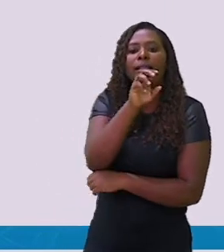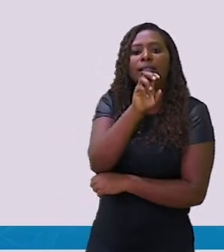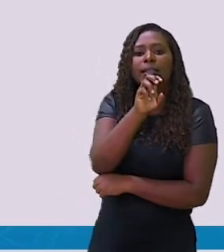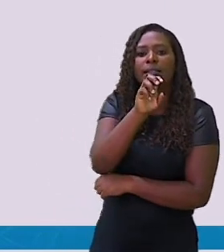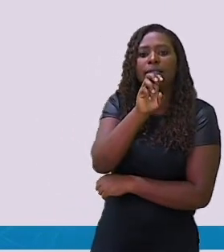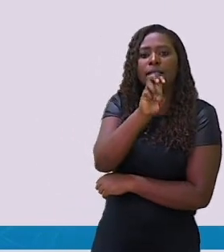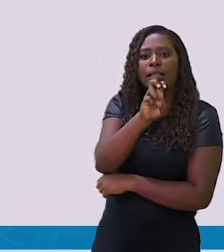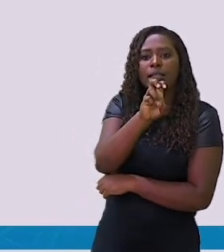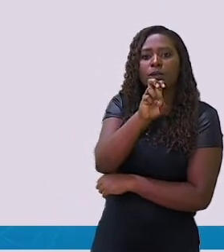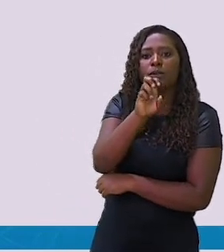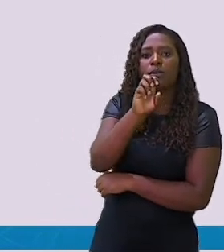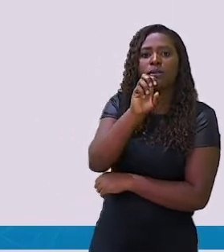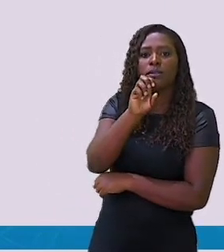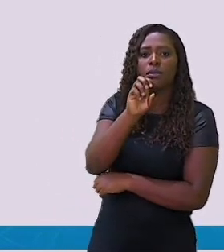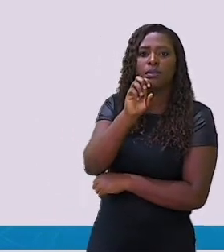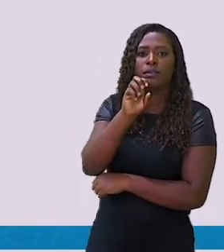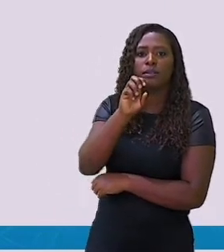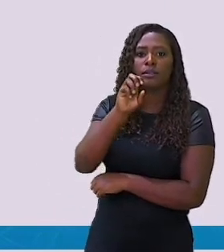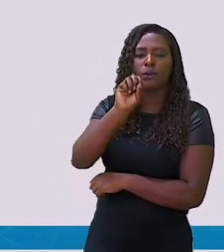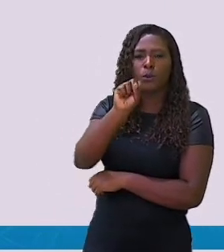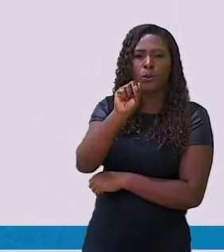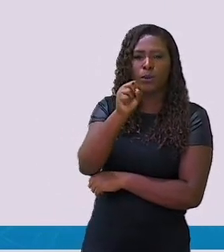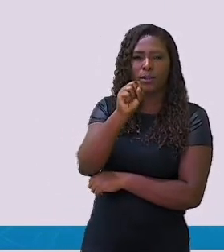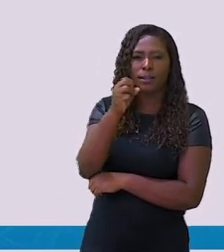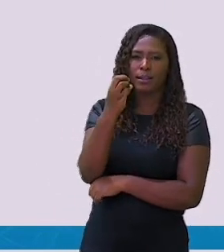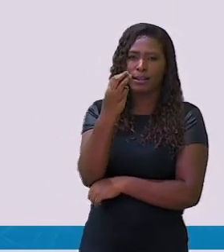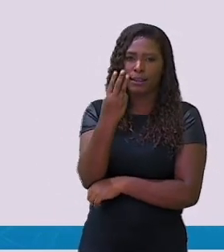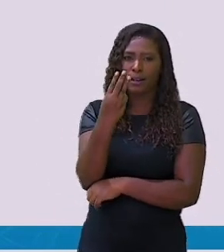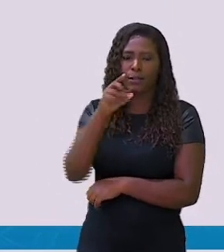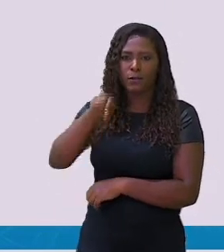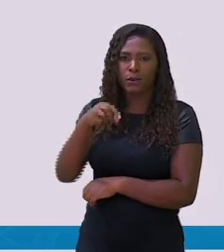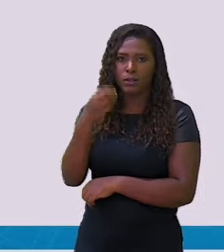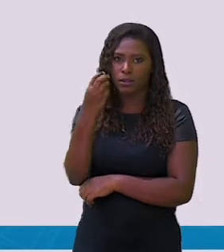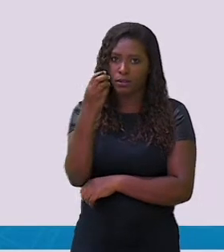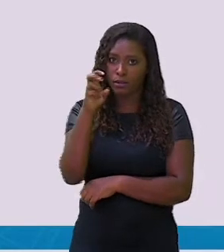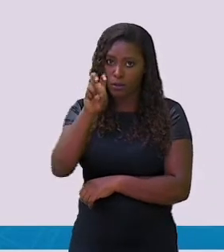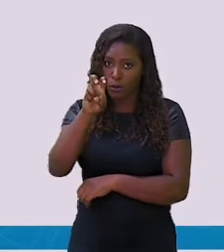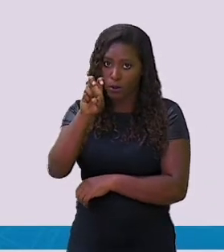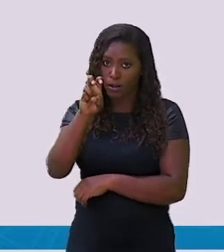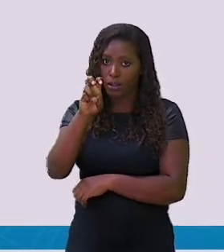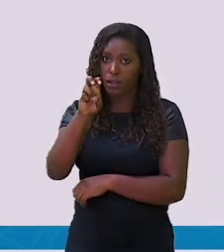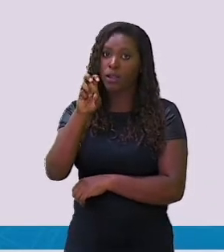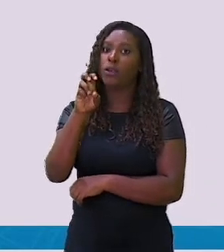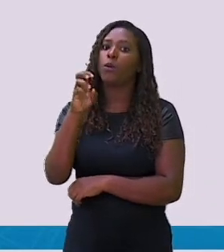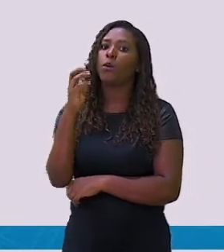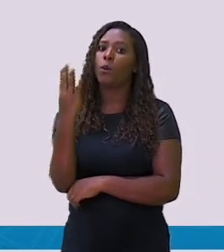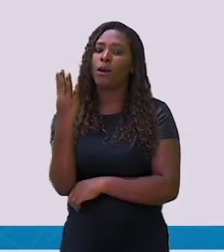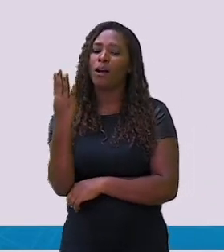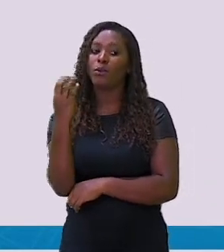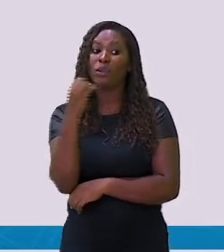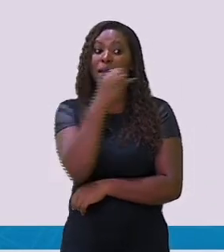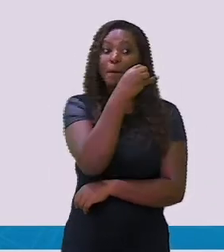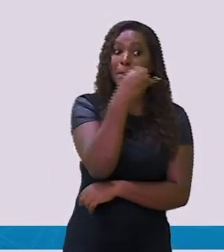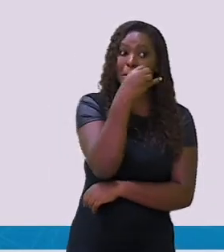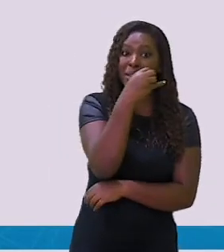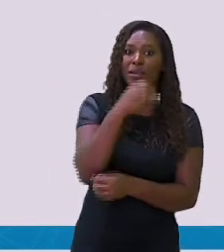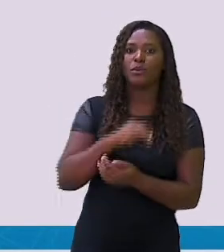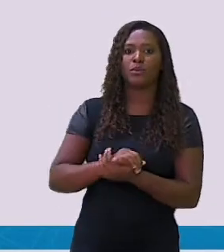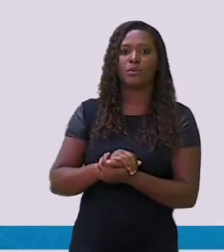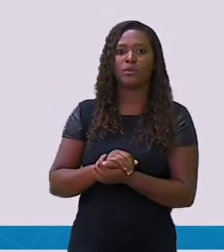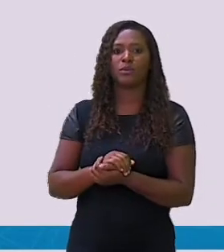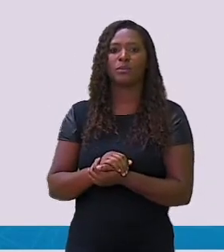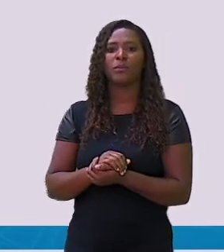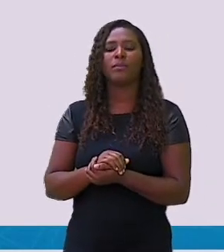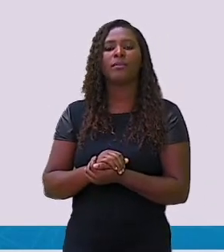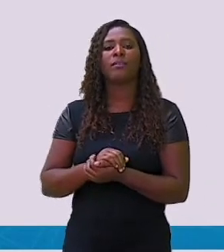E aí ou menos essa dívida aqui olha que ela já tinha